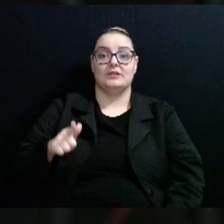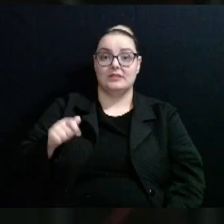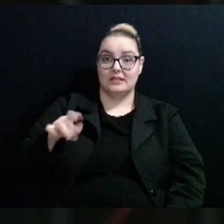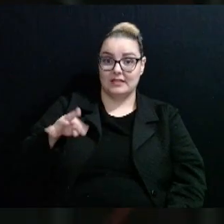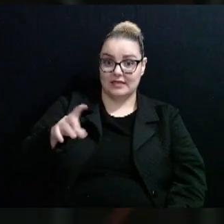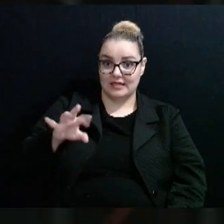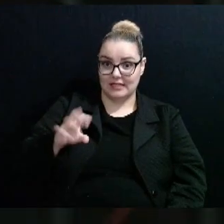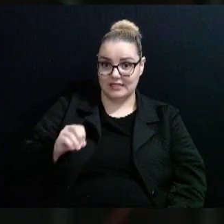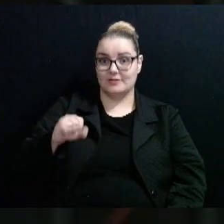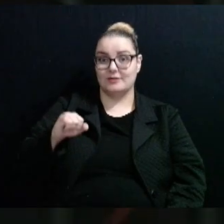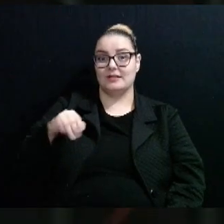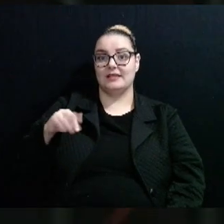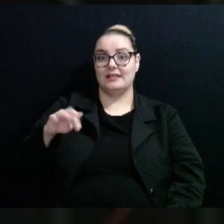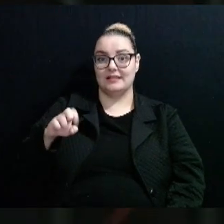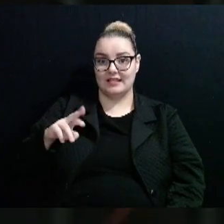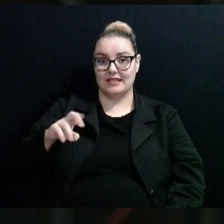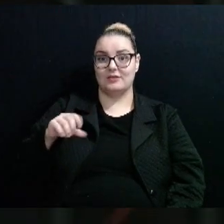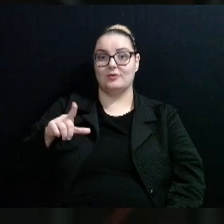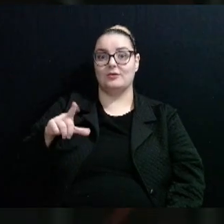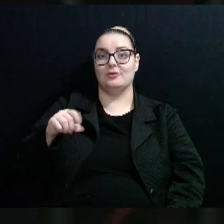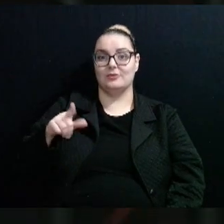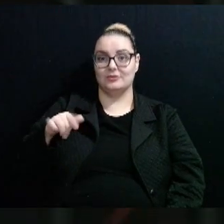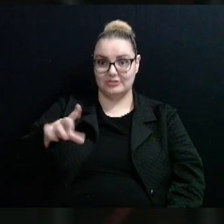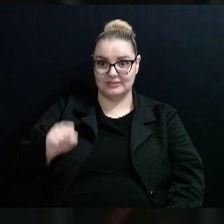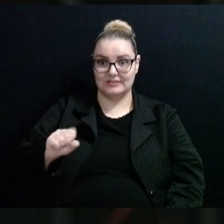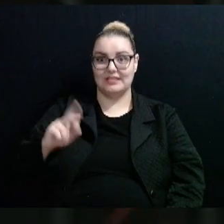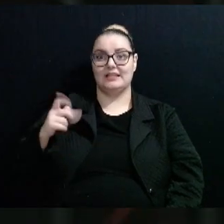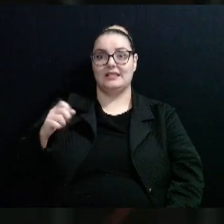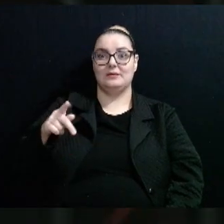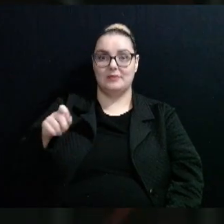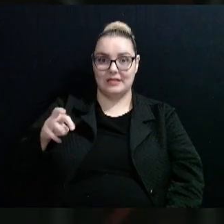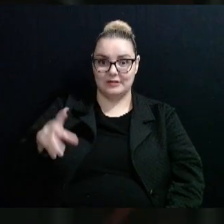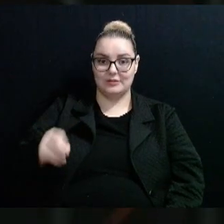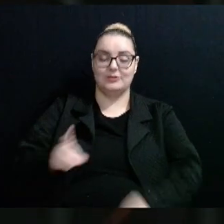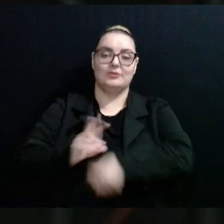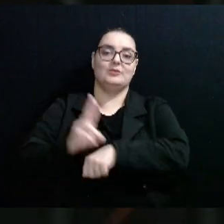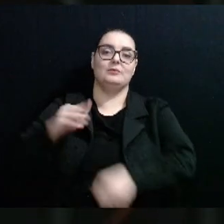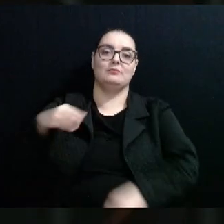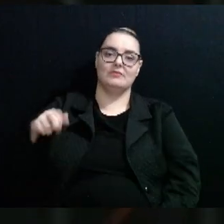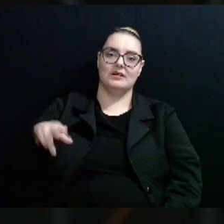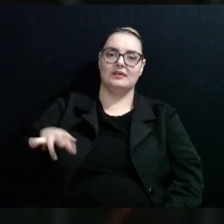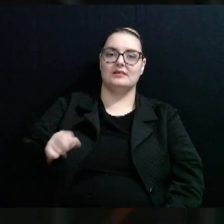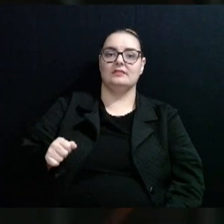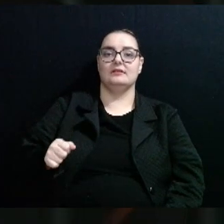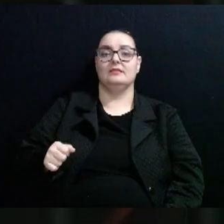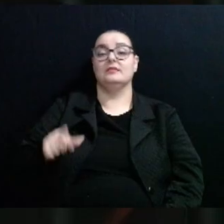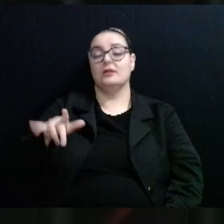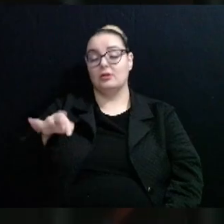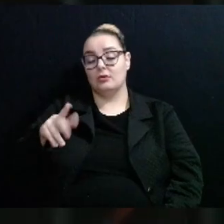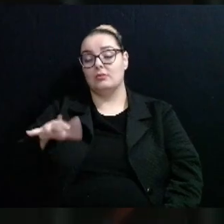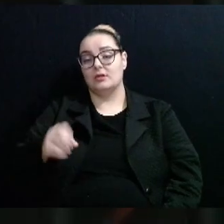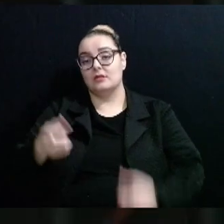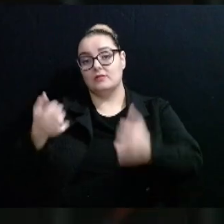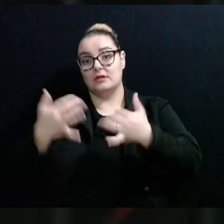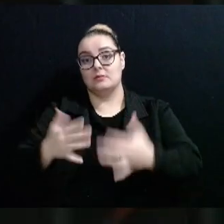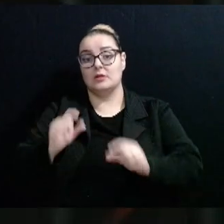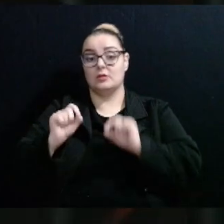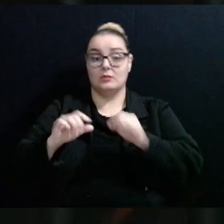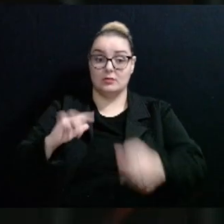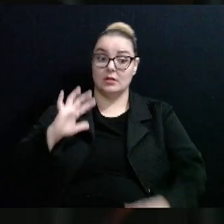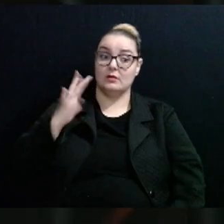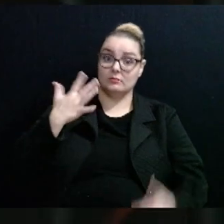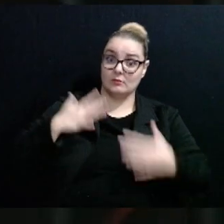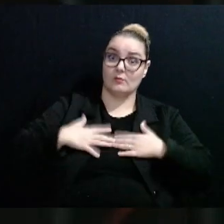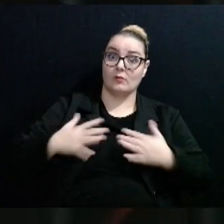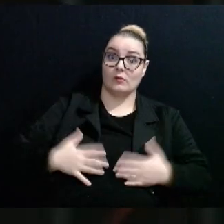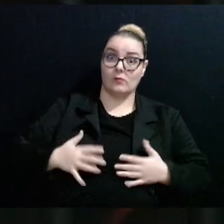gastroenterologista e hepatologista, a doutora Mariana Lourenço, que vai explicar para a gente o que acontece no nosso corpo físico com toda essa